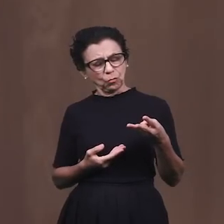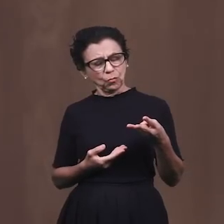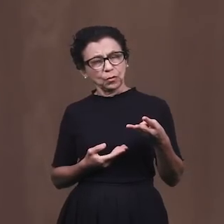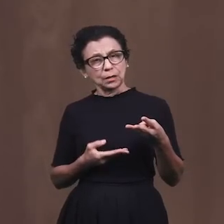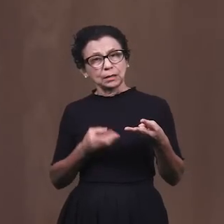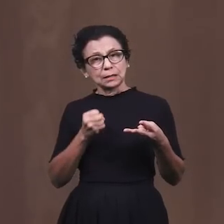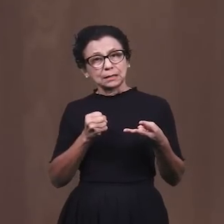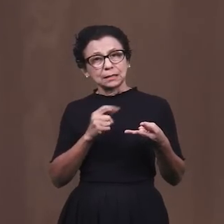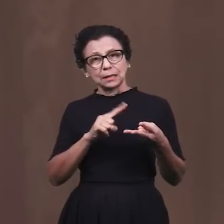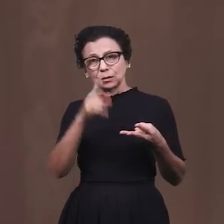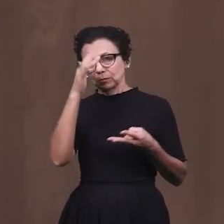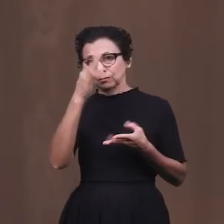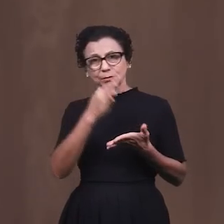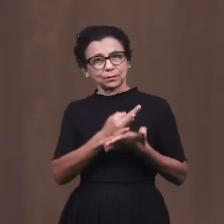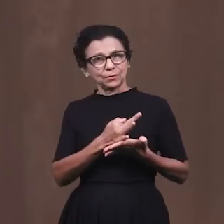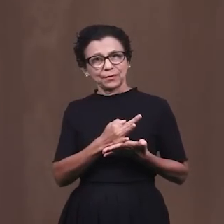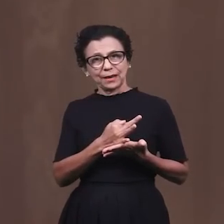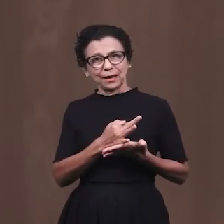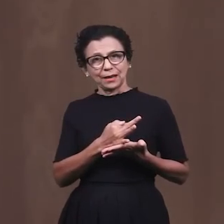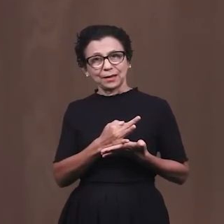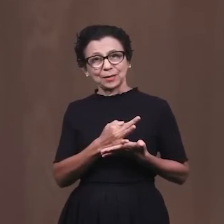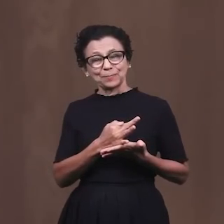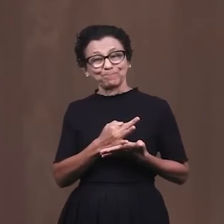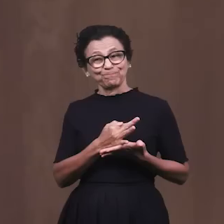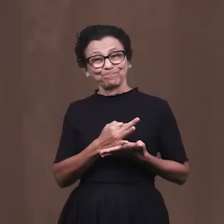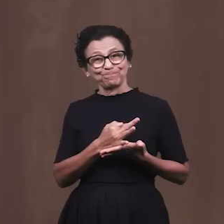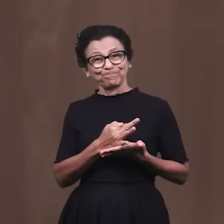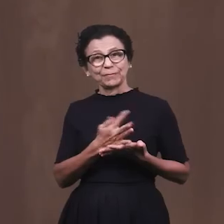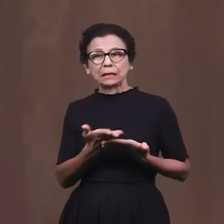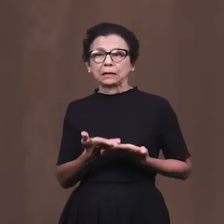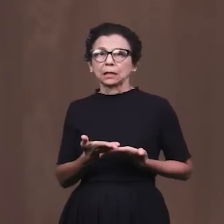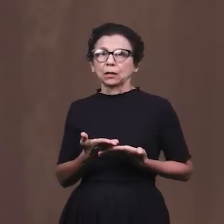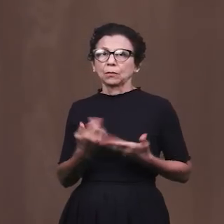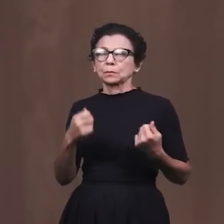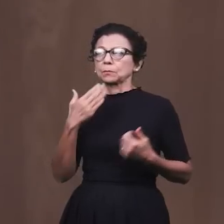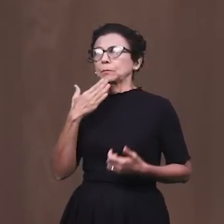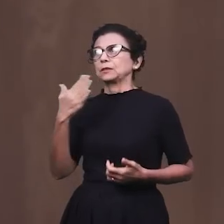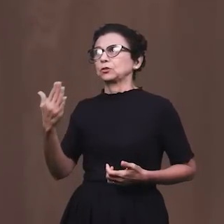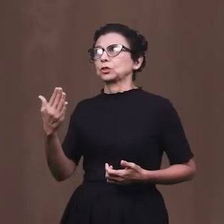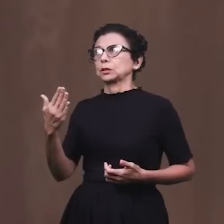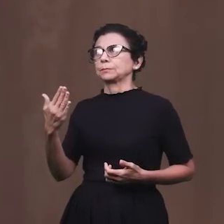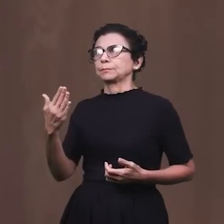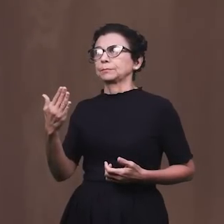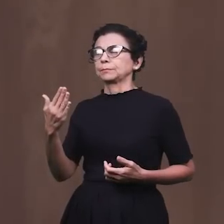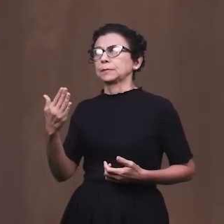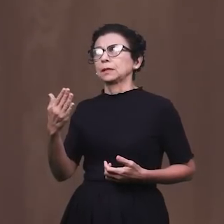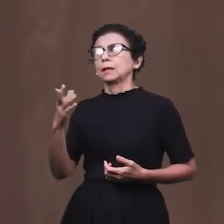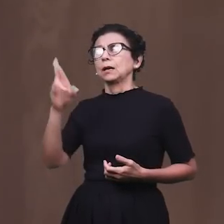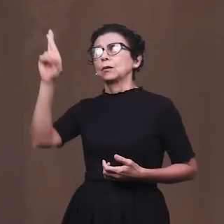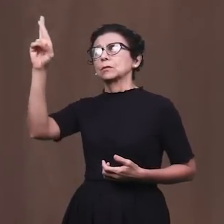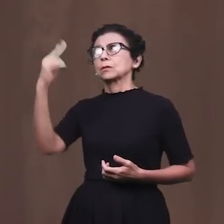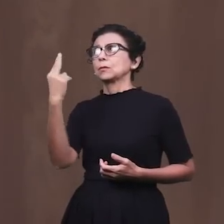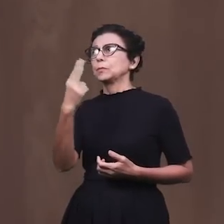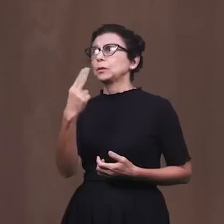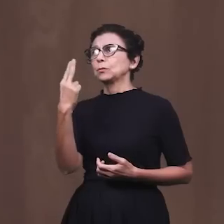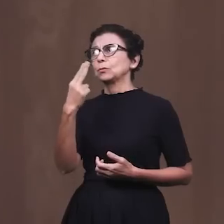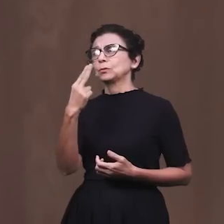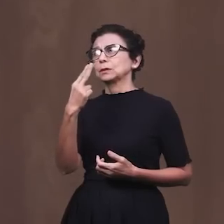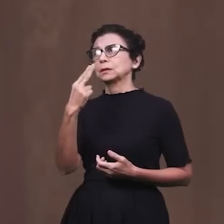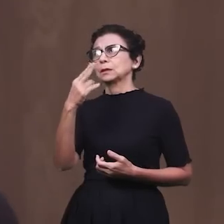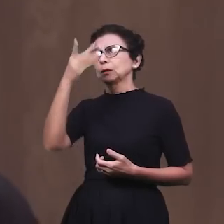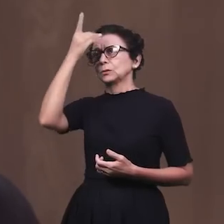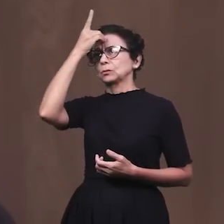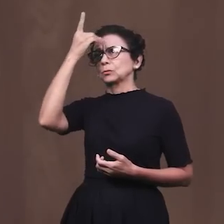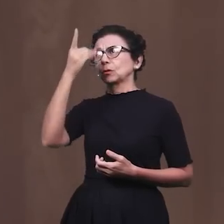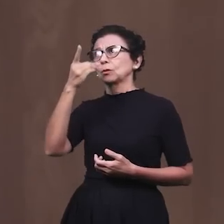de que Deus está falando ou não, aí faltou o dom da fé. Aí eu preciso pedir mais esse dom. Pedir, Senhor, me usa no dom da